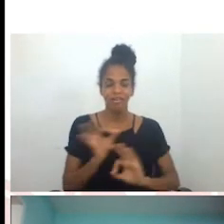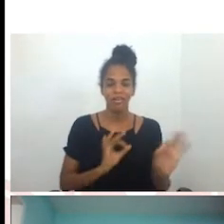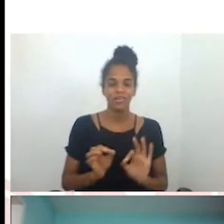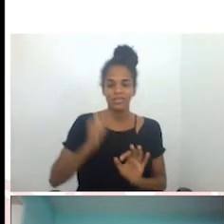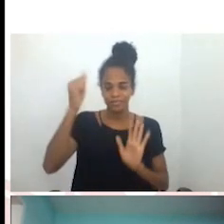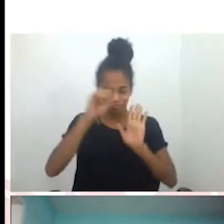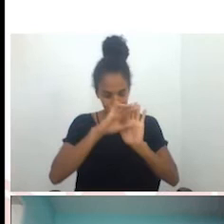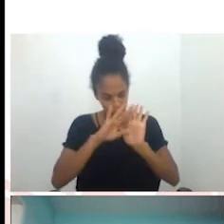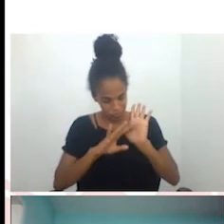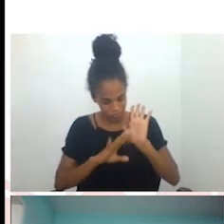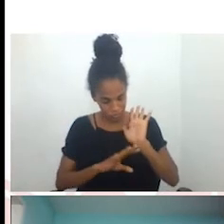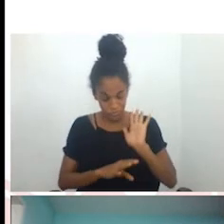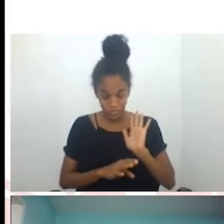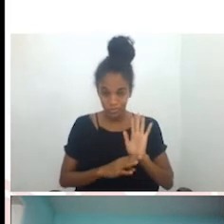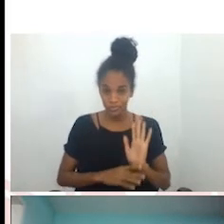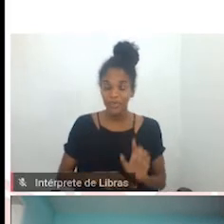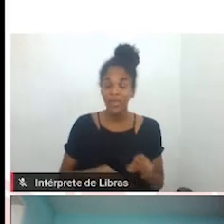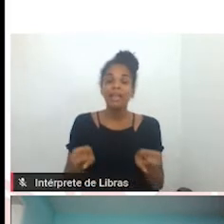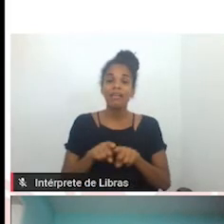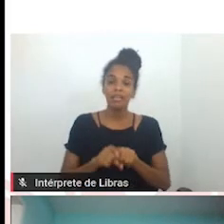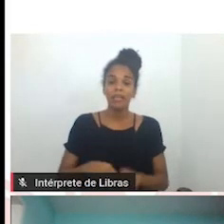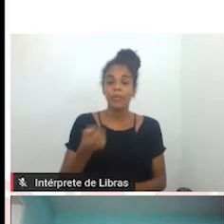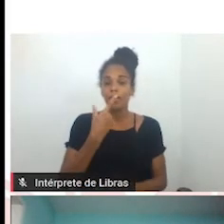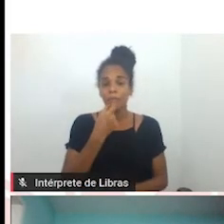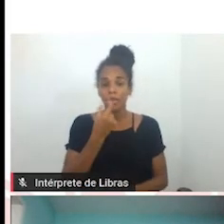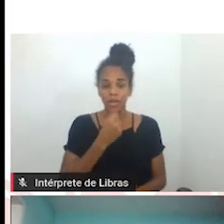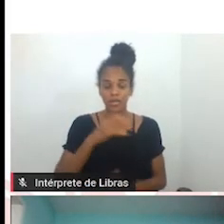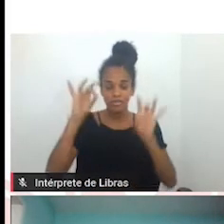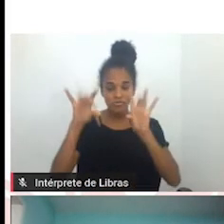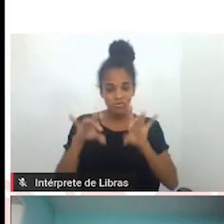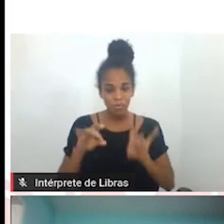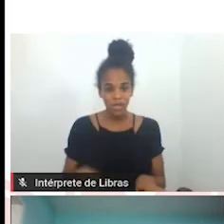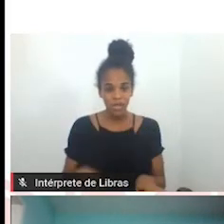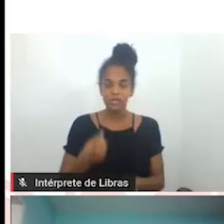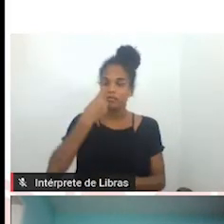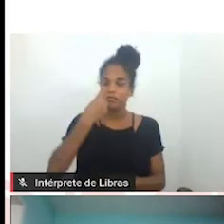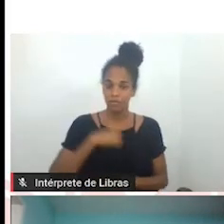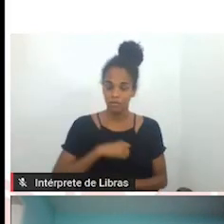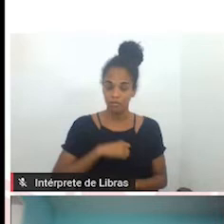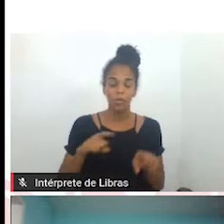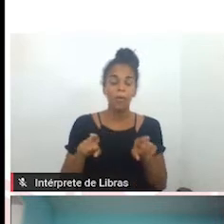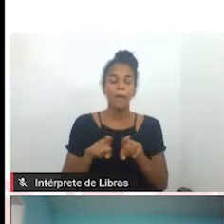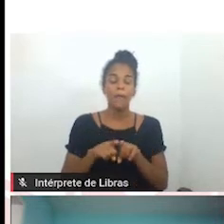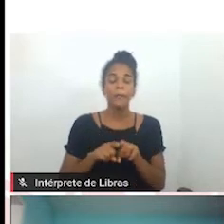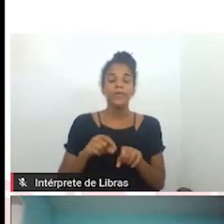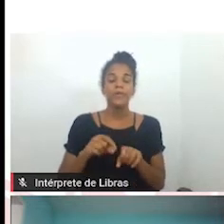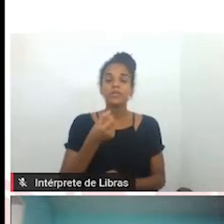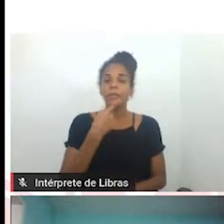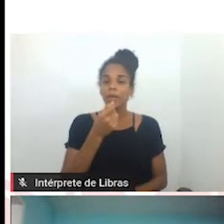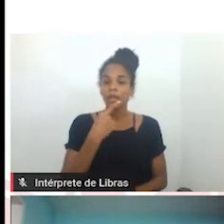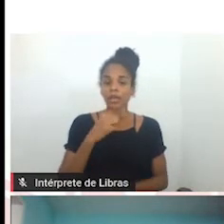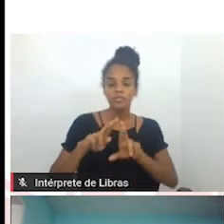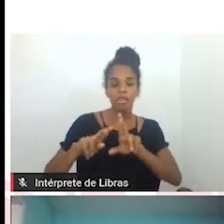tem no Covid. Além do kit de medicação para intubação, que são medicações diferentes do que o que a gente usa normalmente para intubar um paciente. Pode